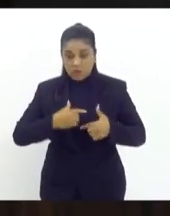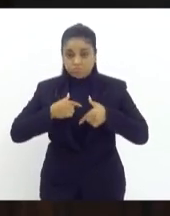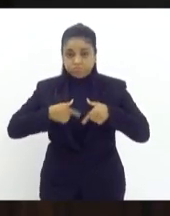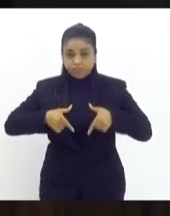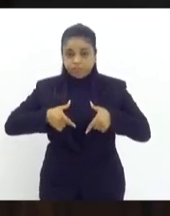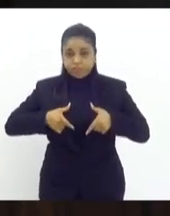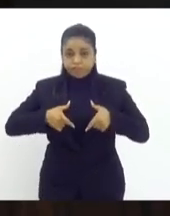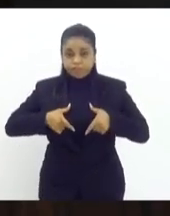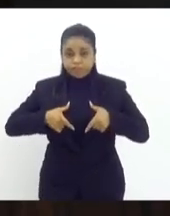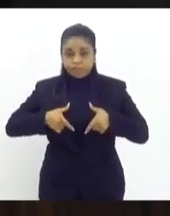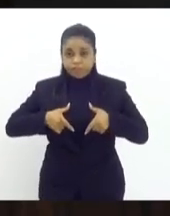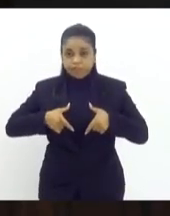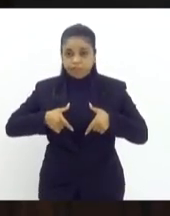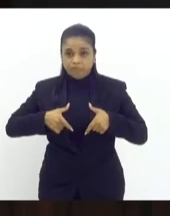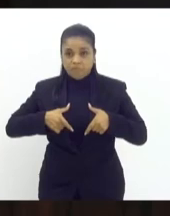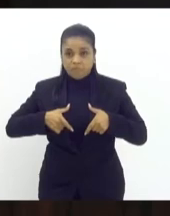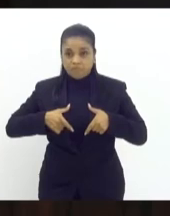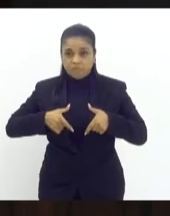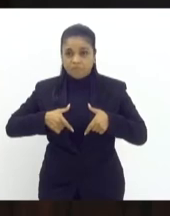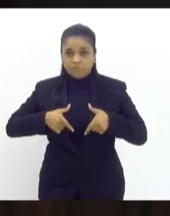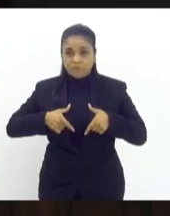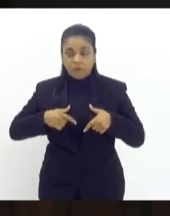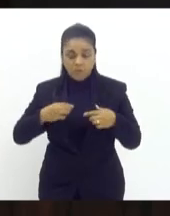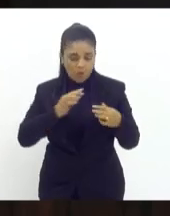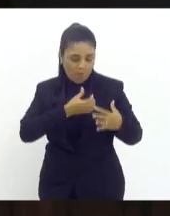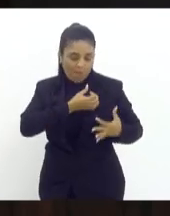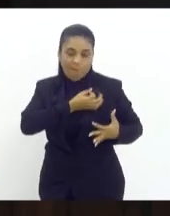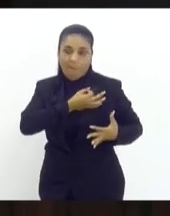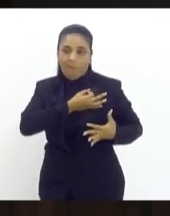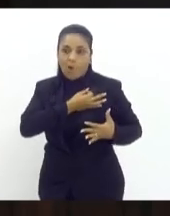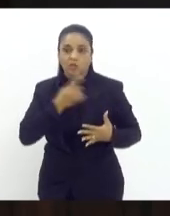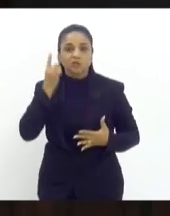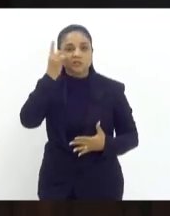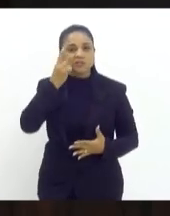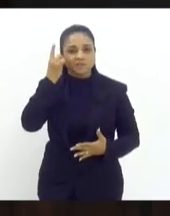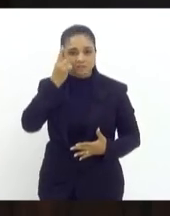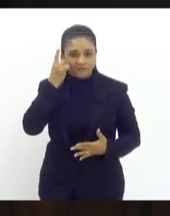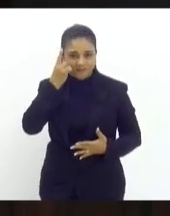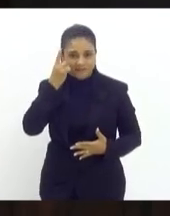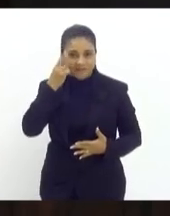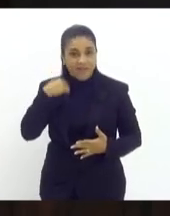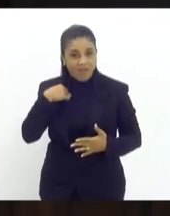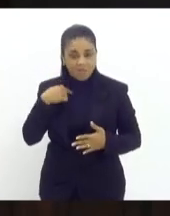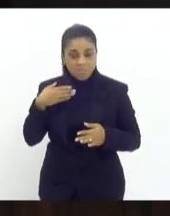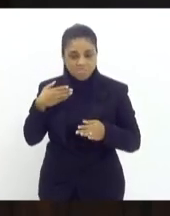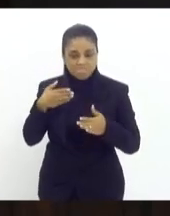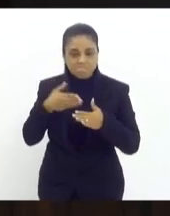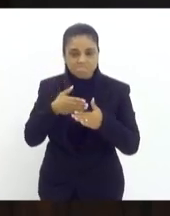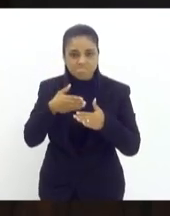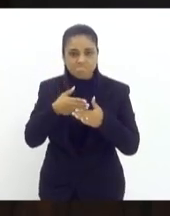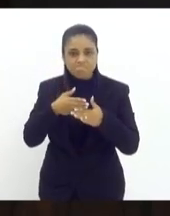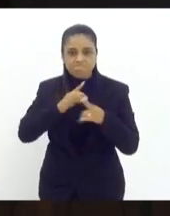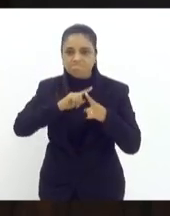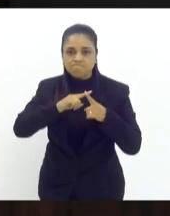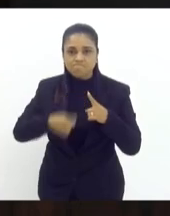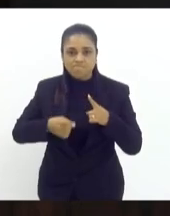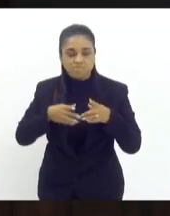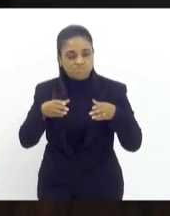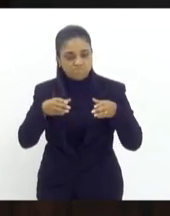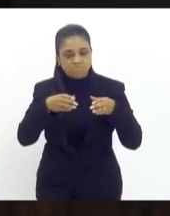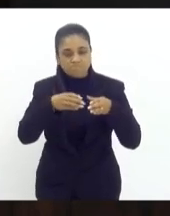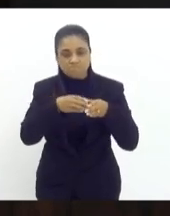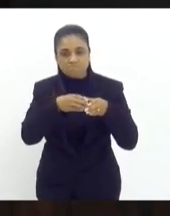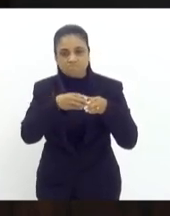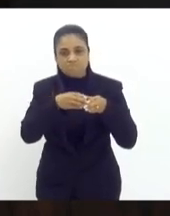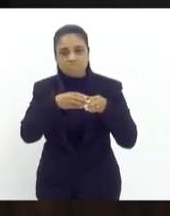pendurado no meu pescoço e o meu boto de Deputado eu fui impedida de entrar na Comitiva do nosso Governador